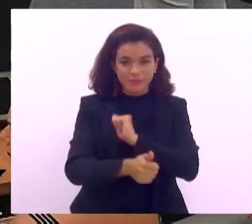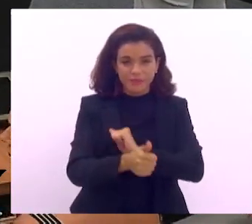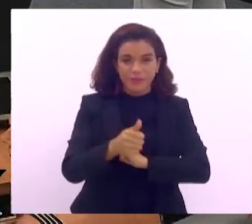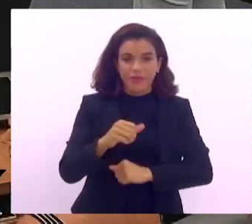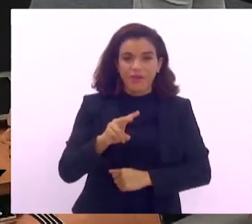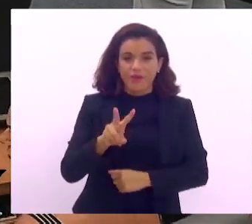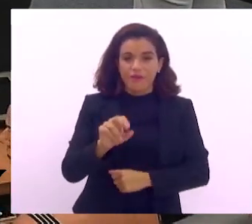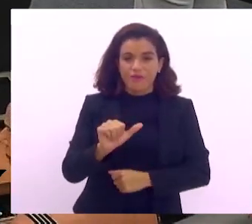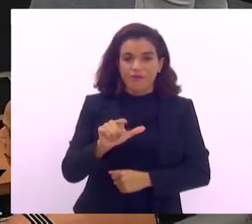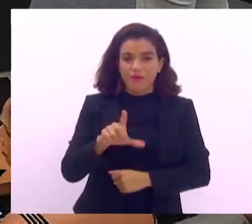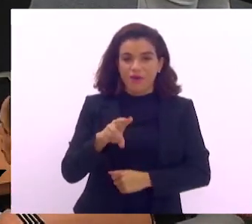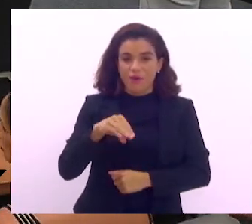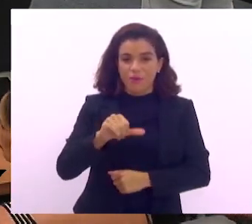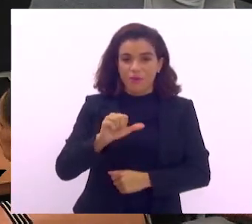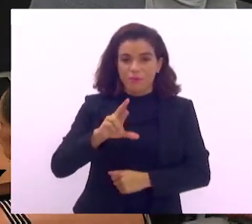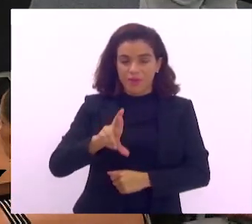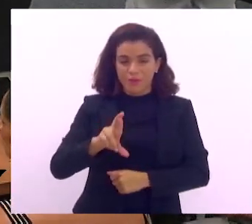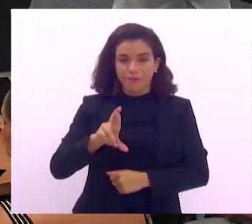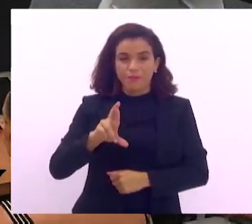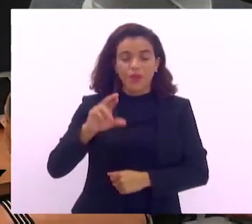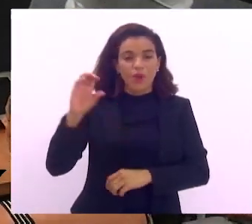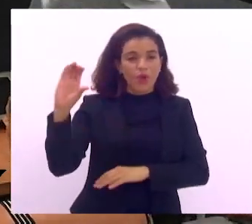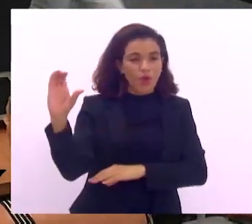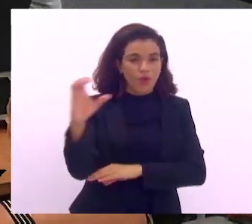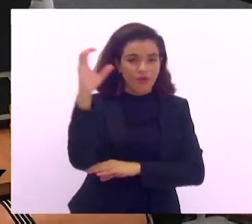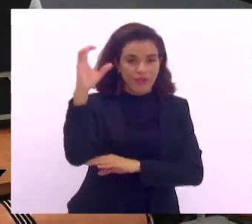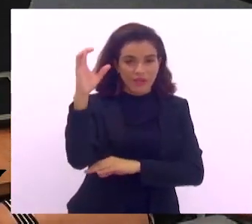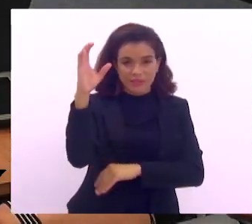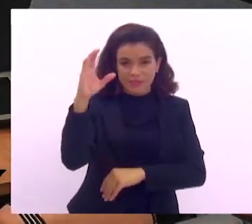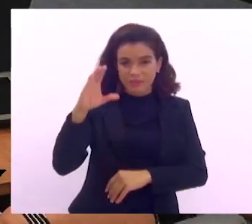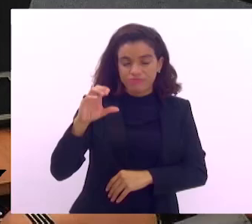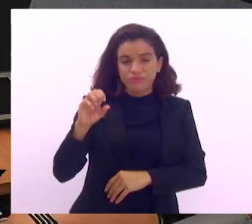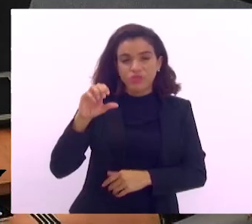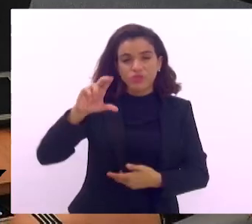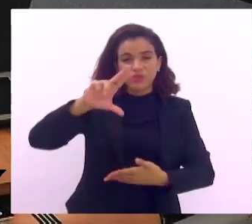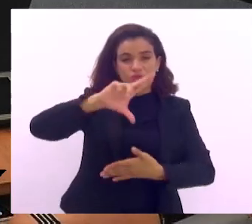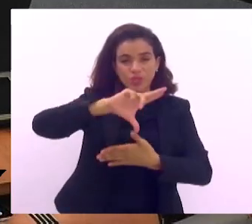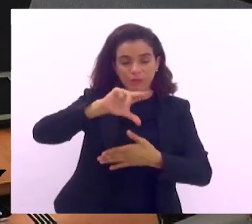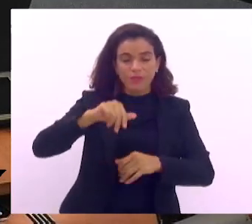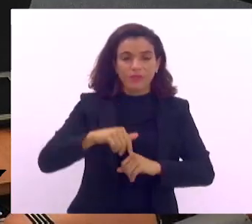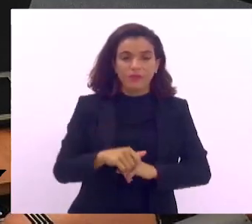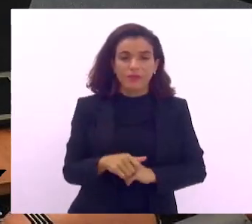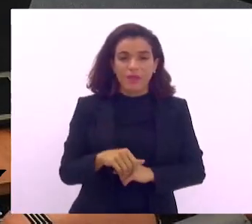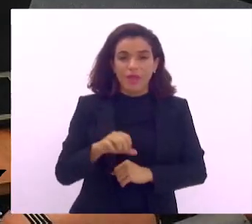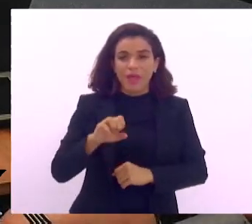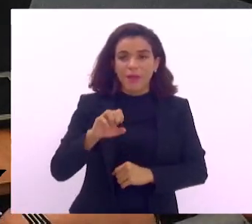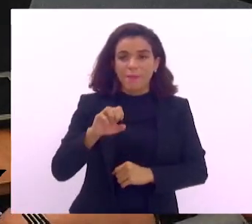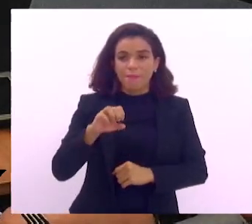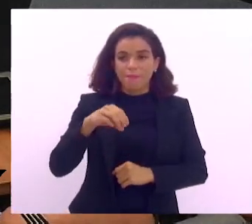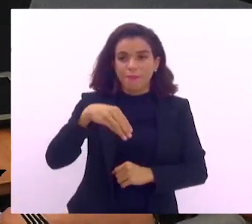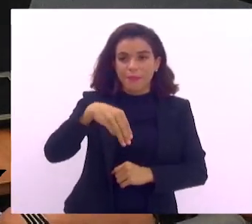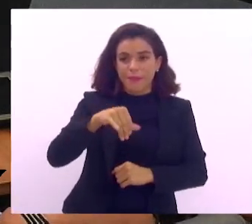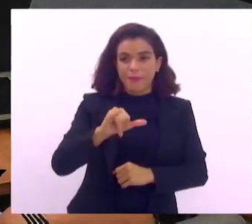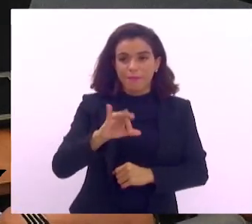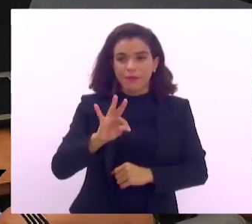Campos, Confederação Sul-Americana de Atletismo, presidente, senhor Hélio Marinho Gesto de